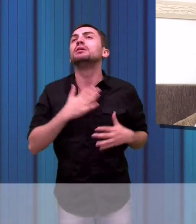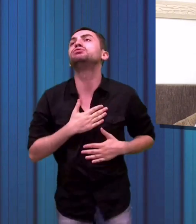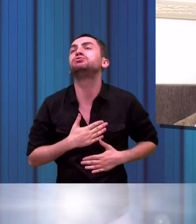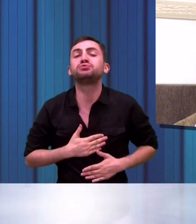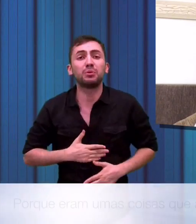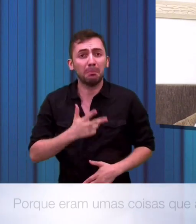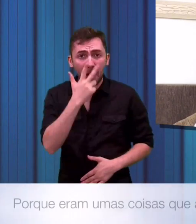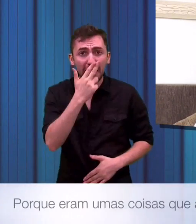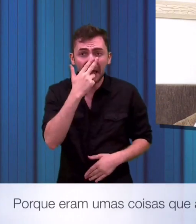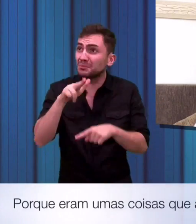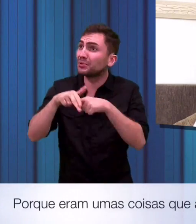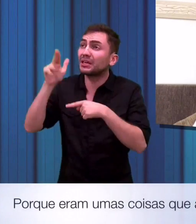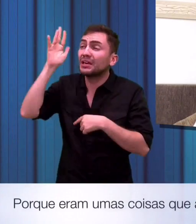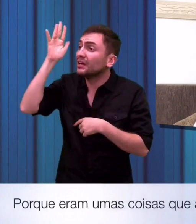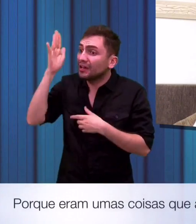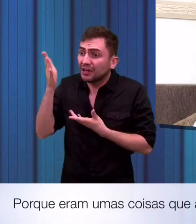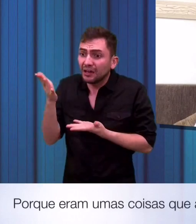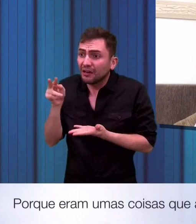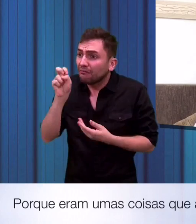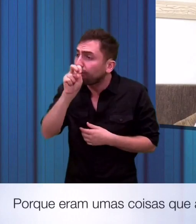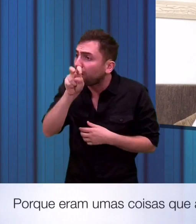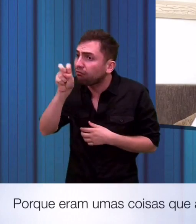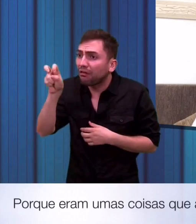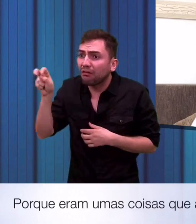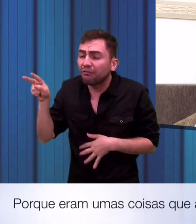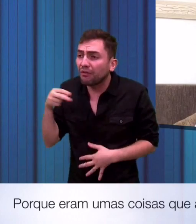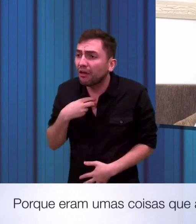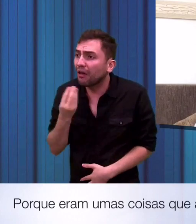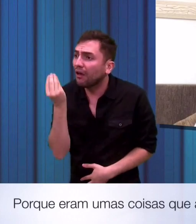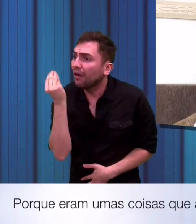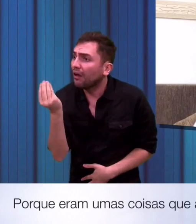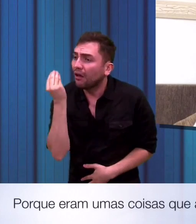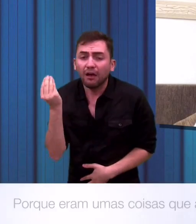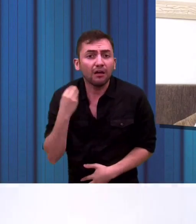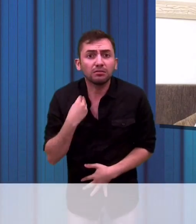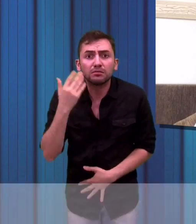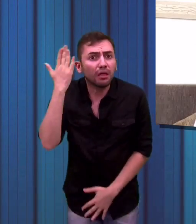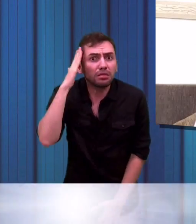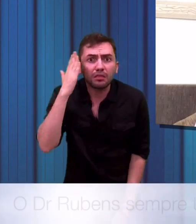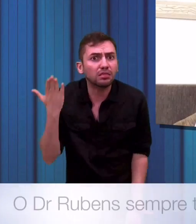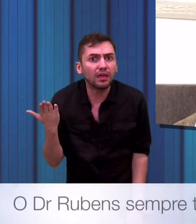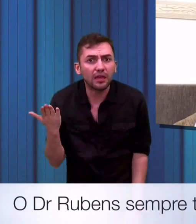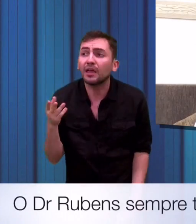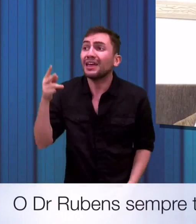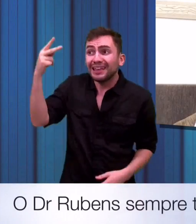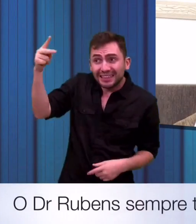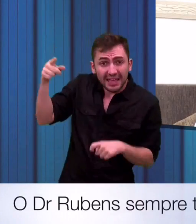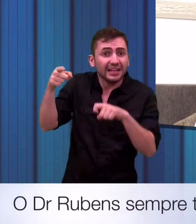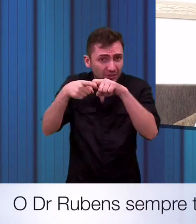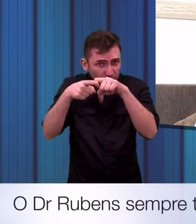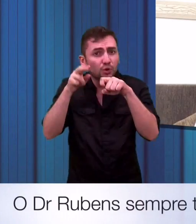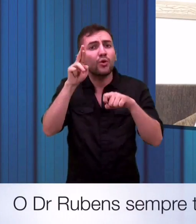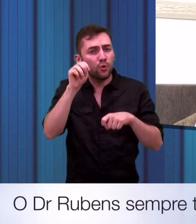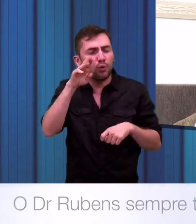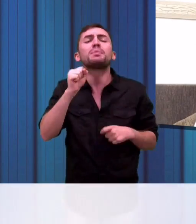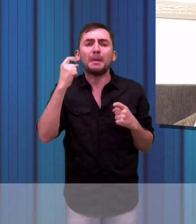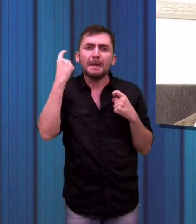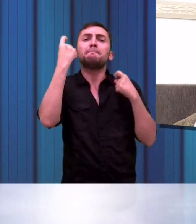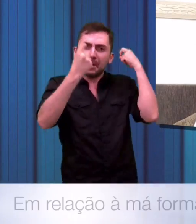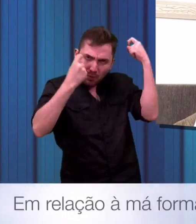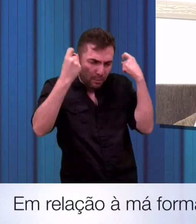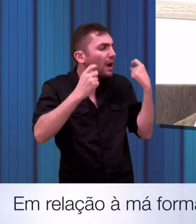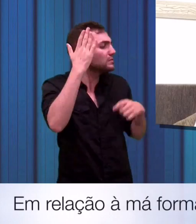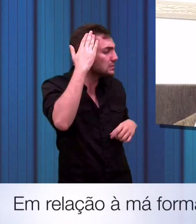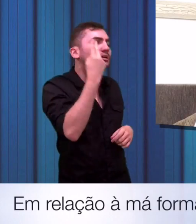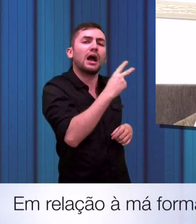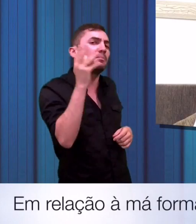tudo bem, porque eram umas coisas que aconteciam assim que não tinha explicação. O Dr. Rubens sempre teve uma preocupação enorme